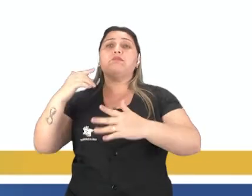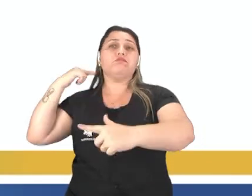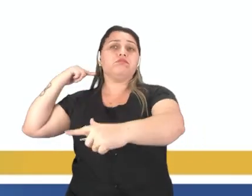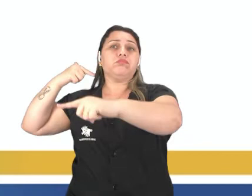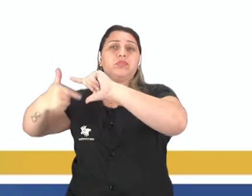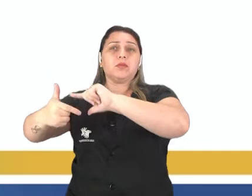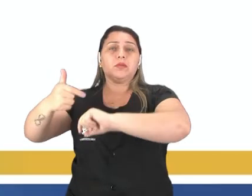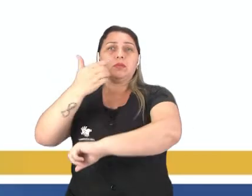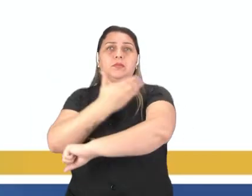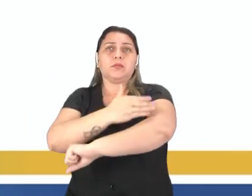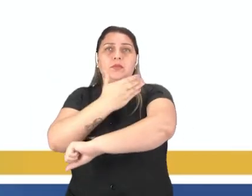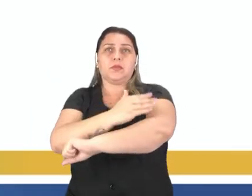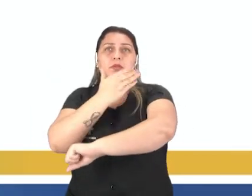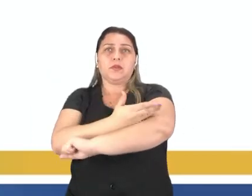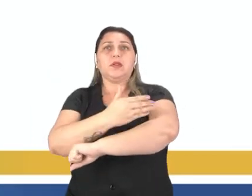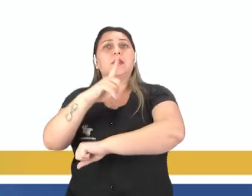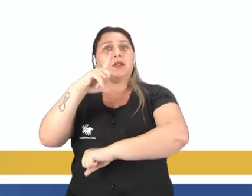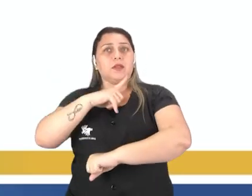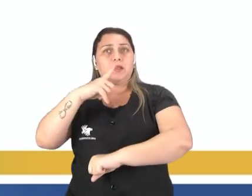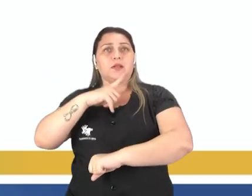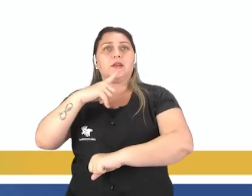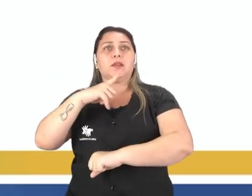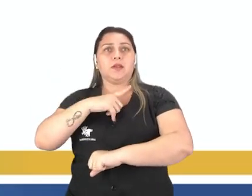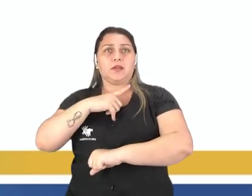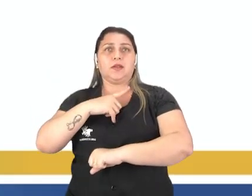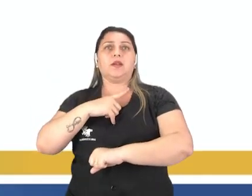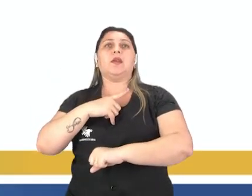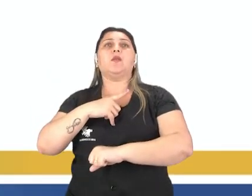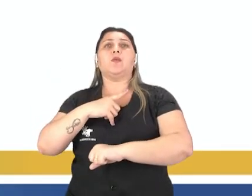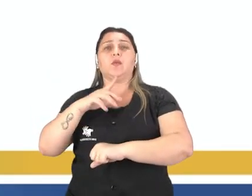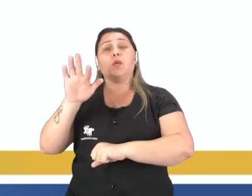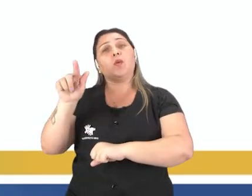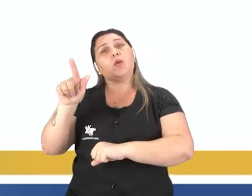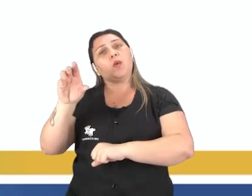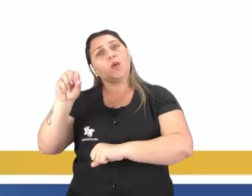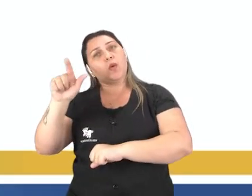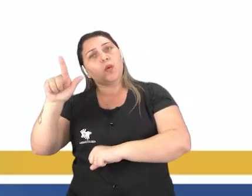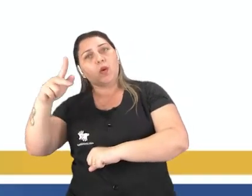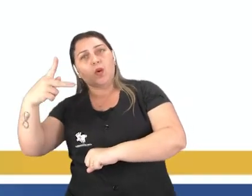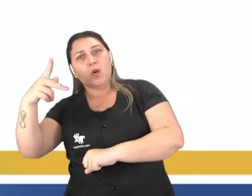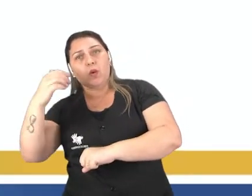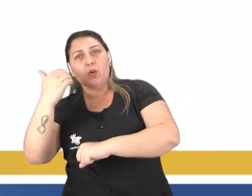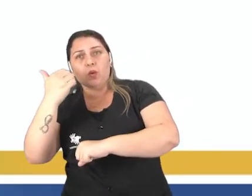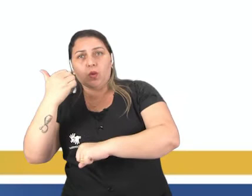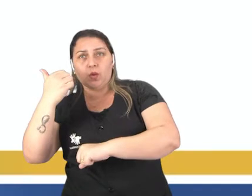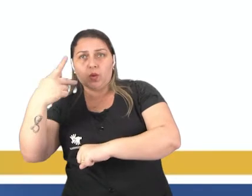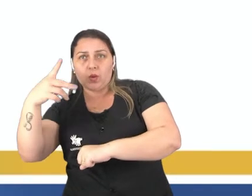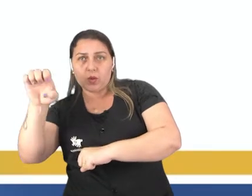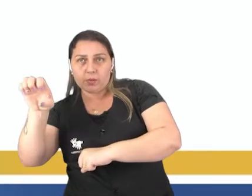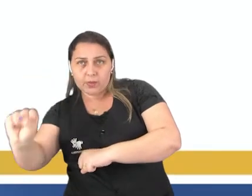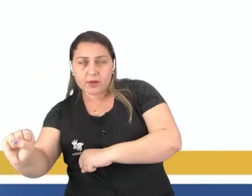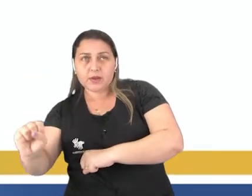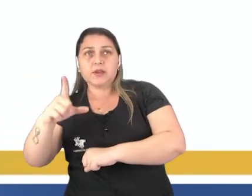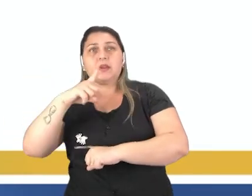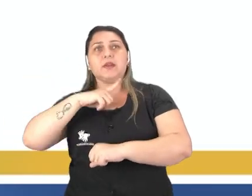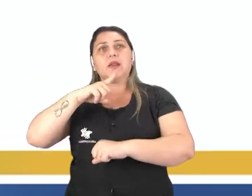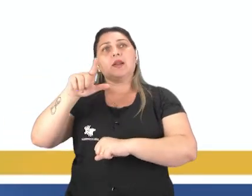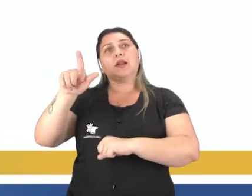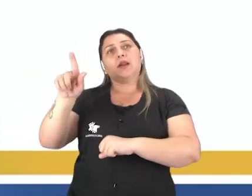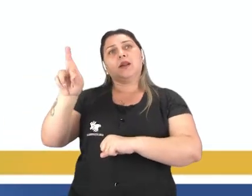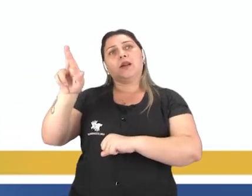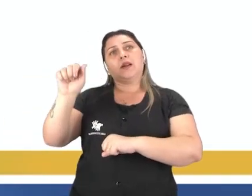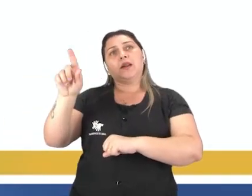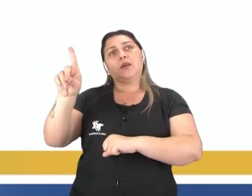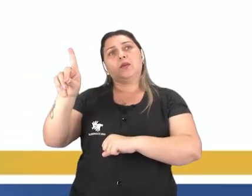seja praticada, haverá maior ênfase em determinado gênero de golpes, né? Aí nós temos as graduações também